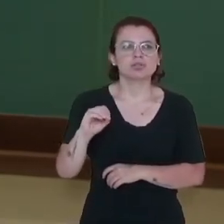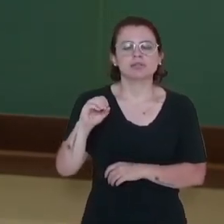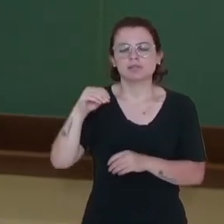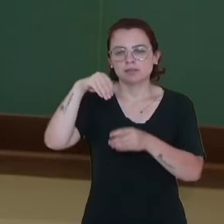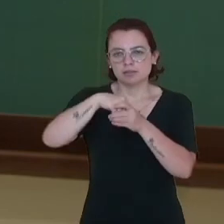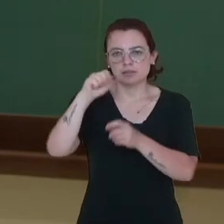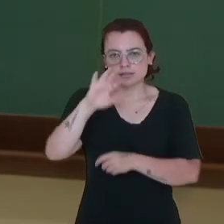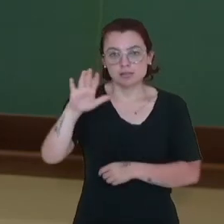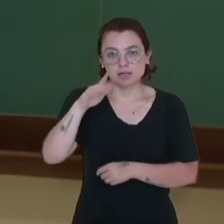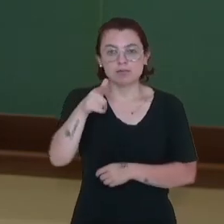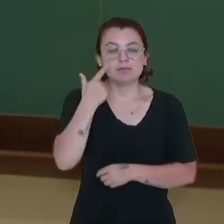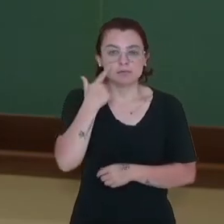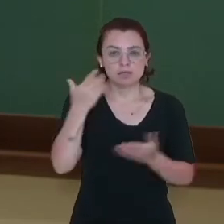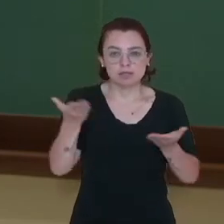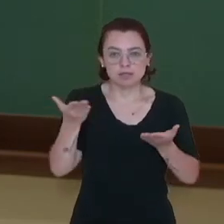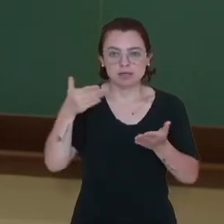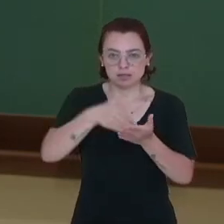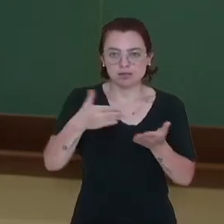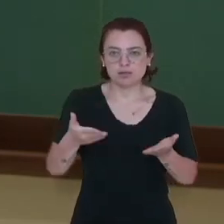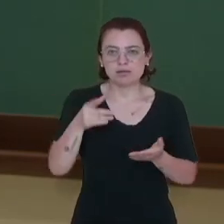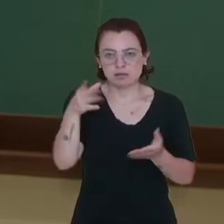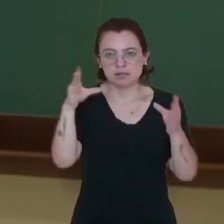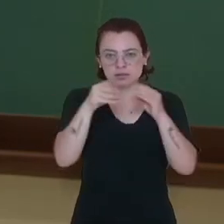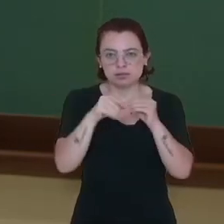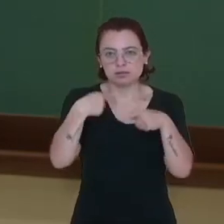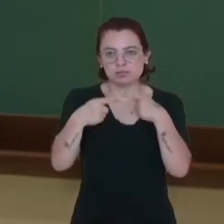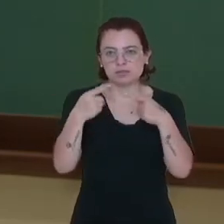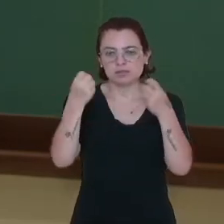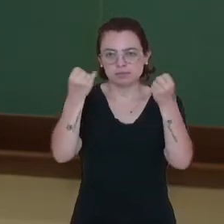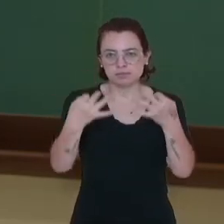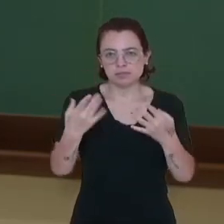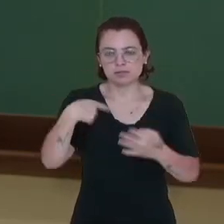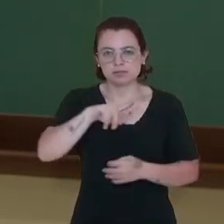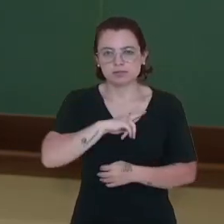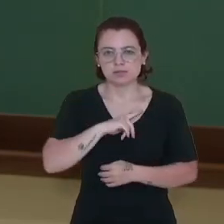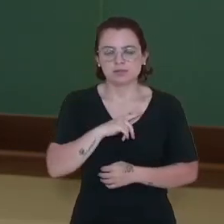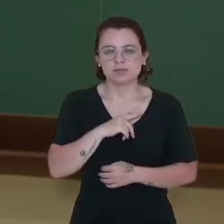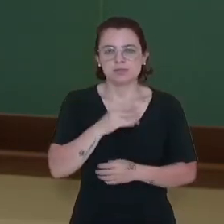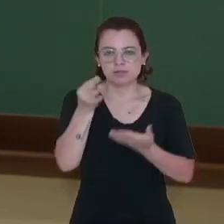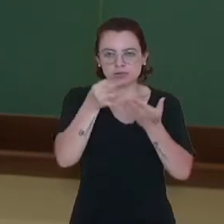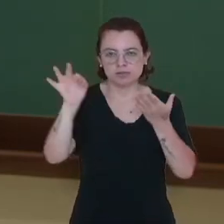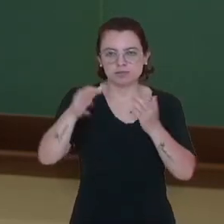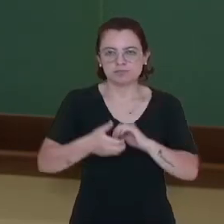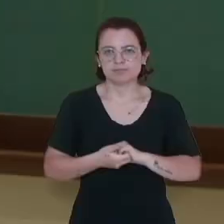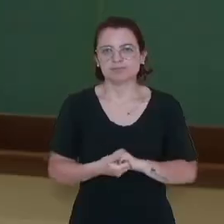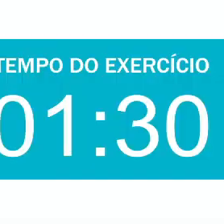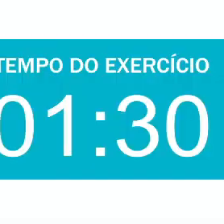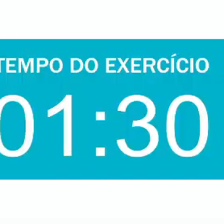que você já viu até aqui, faça um resuminho aí e apresente para nós a seguir, em que iremos fazer a correção.